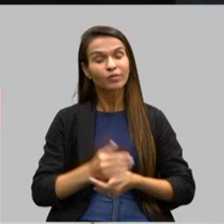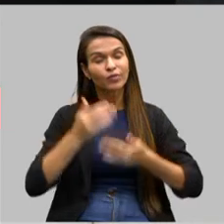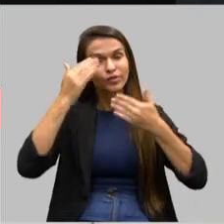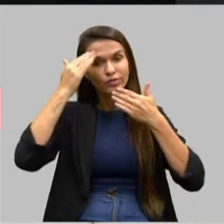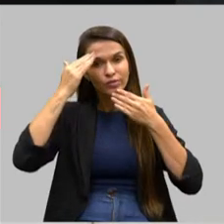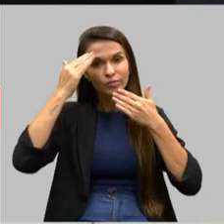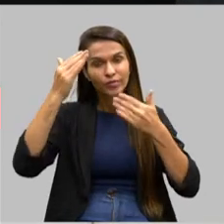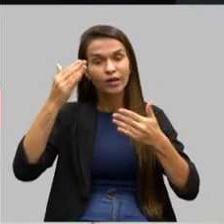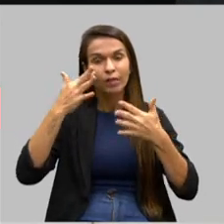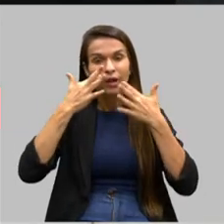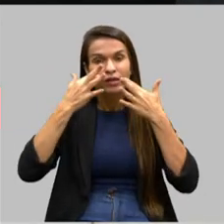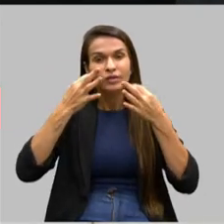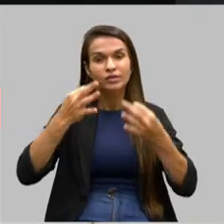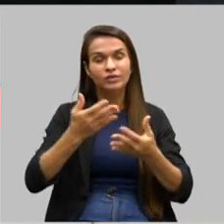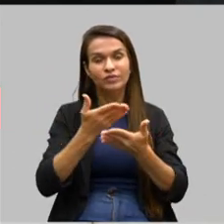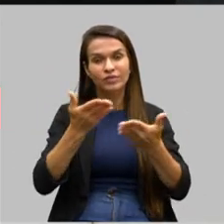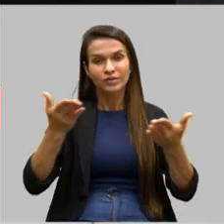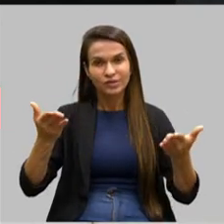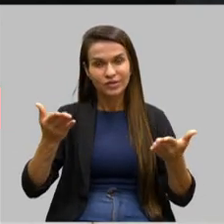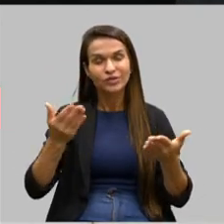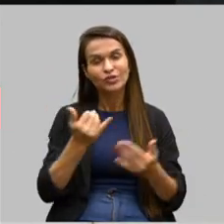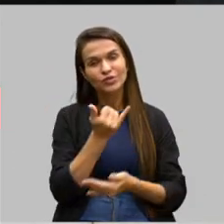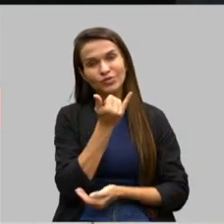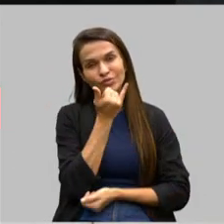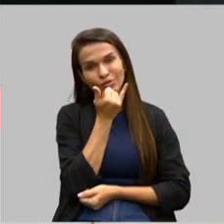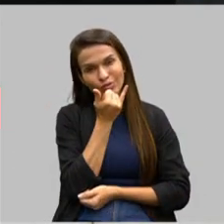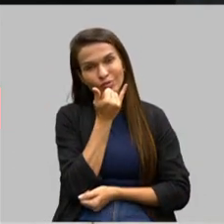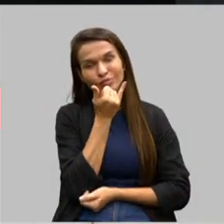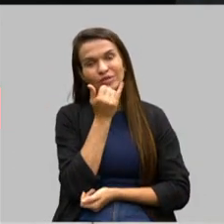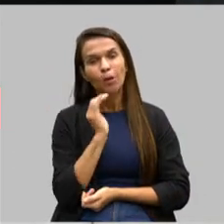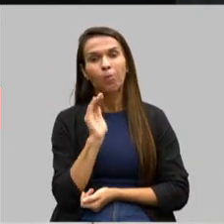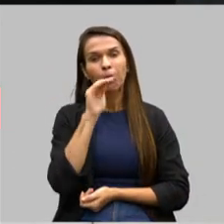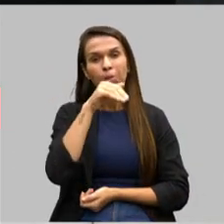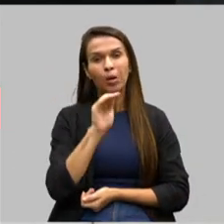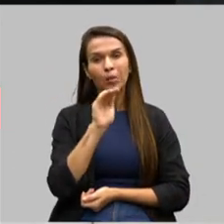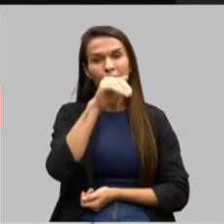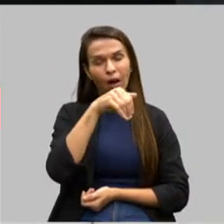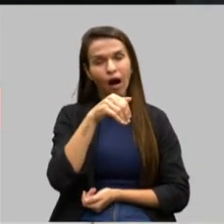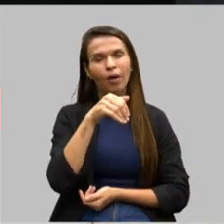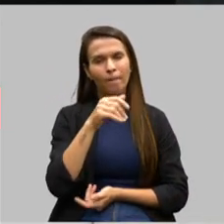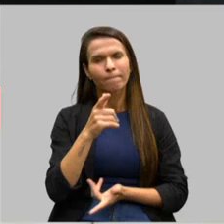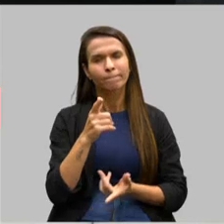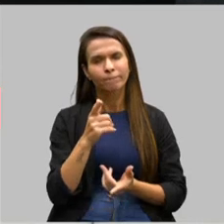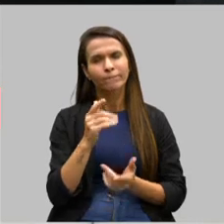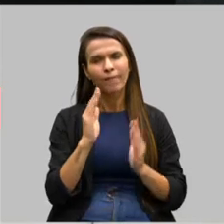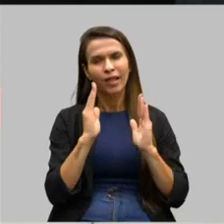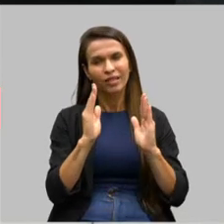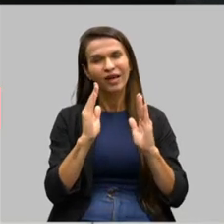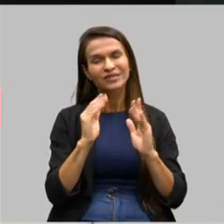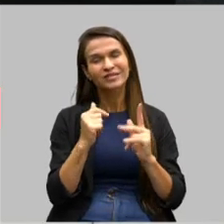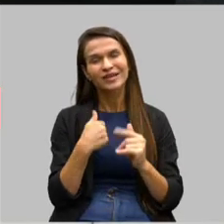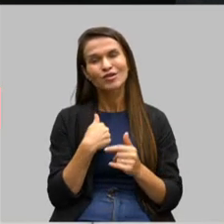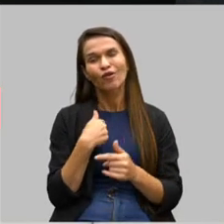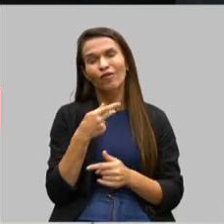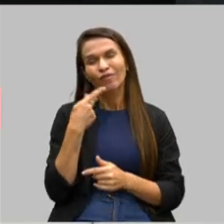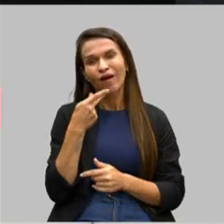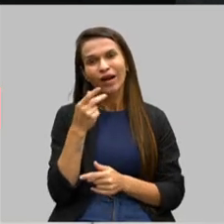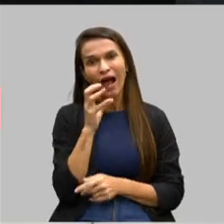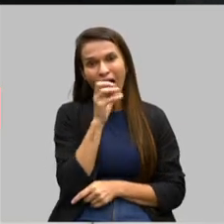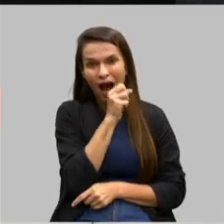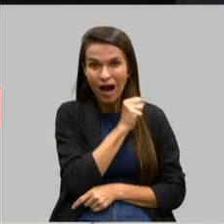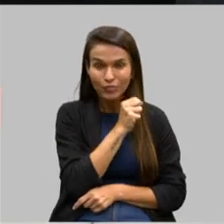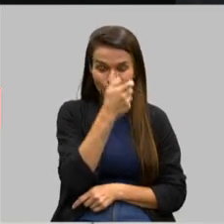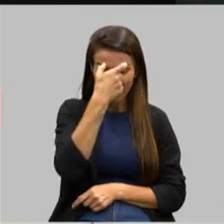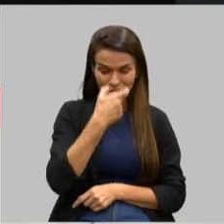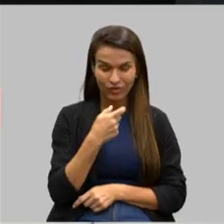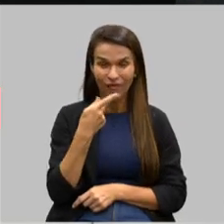pela atenção. E desculpem se eu tive que pular uma parte, mas é que, normalmente, eu sou uma pessoa que fala extremamente rápida